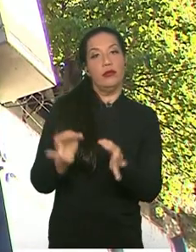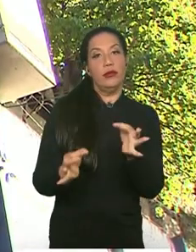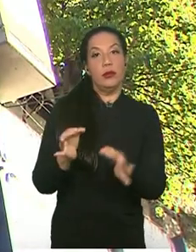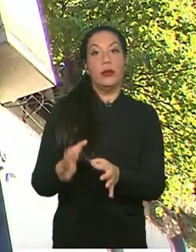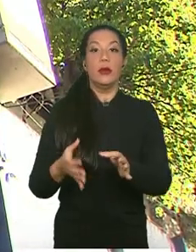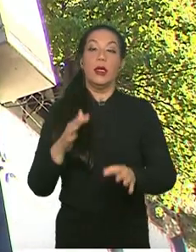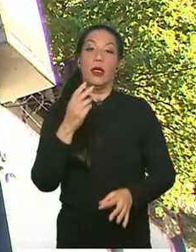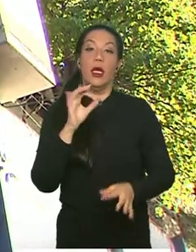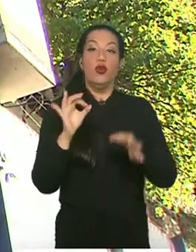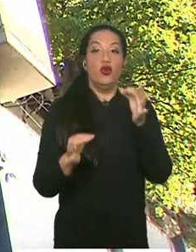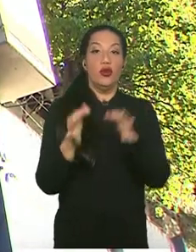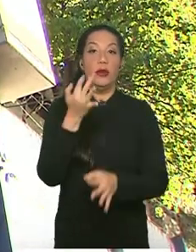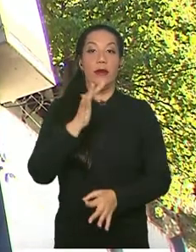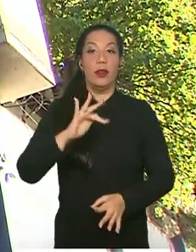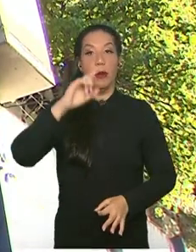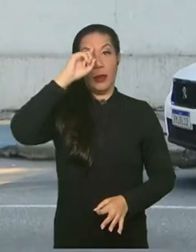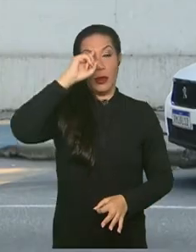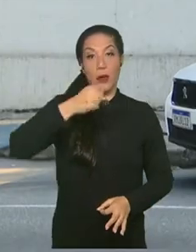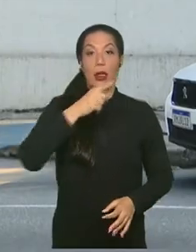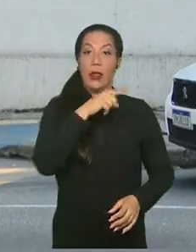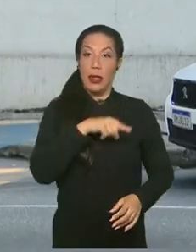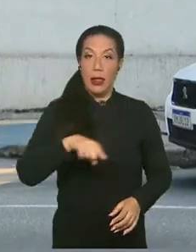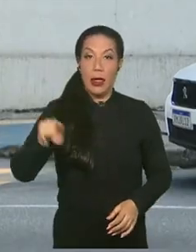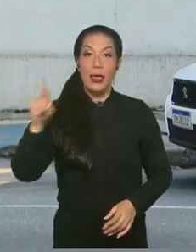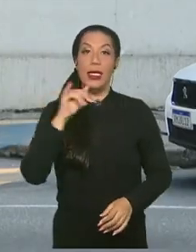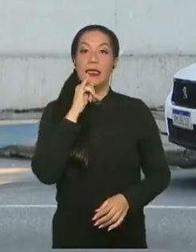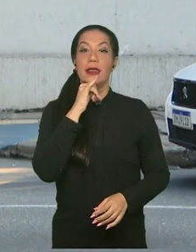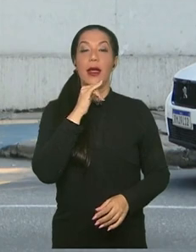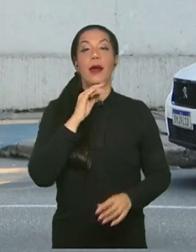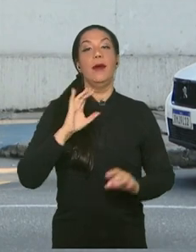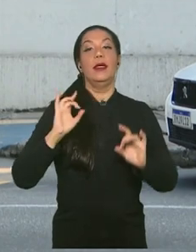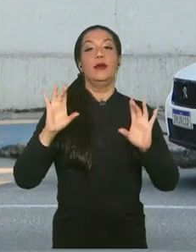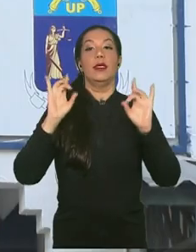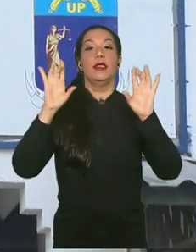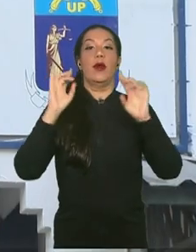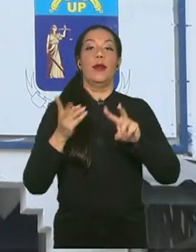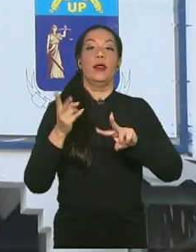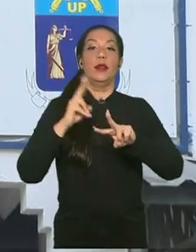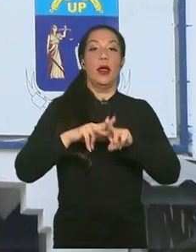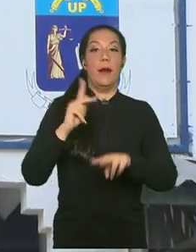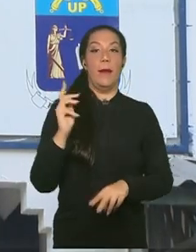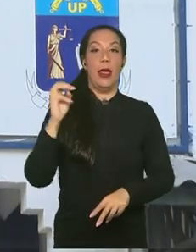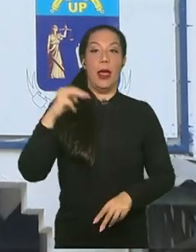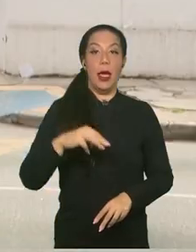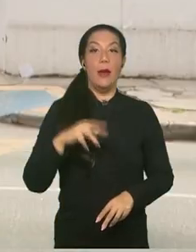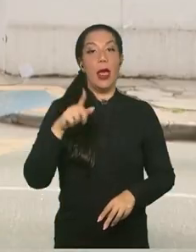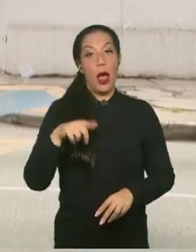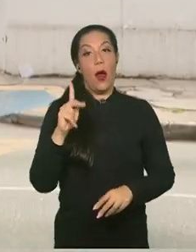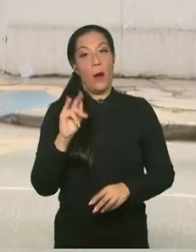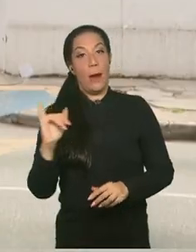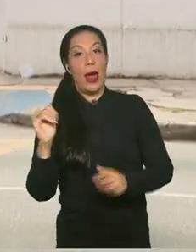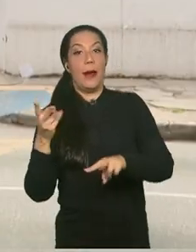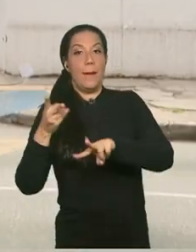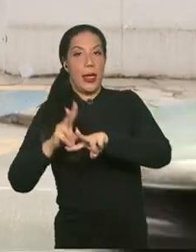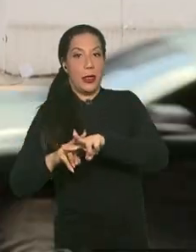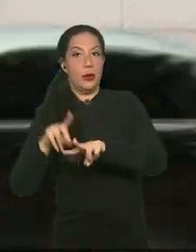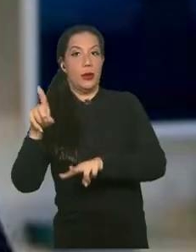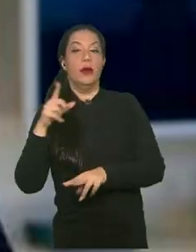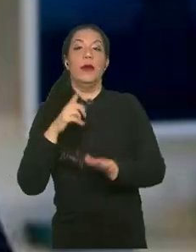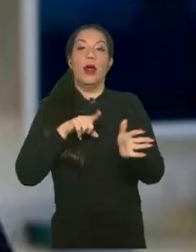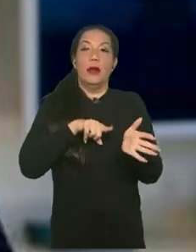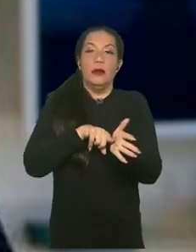a justiça federal determinou que ele seja levado para o Batalhão especial prisional da PM onde o pai está preso